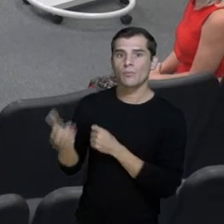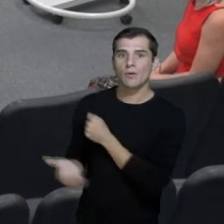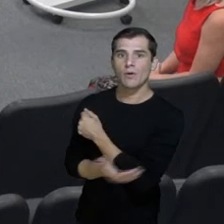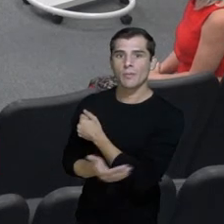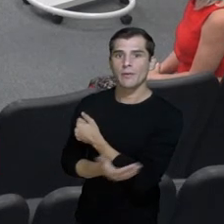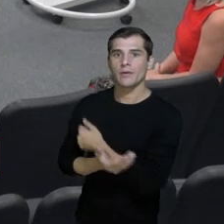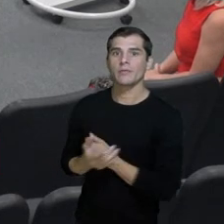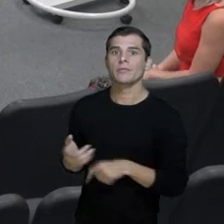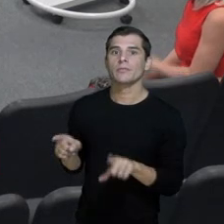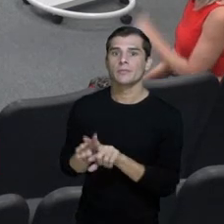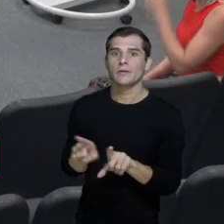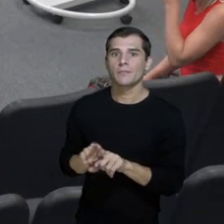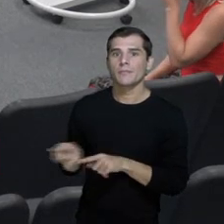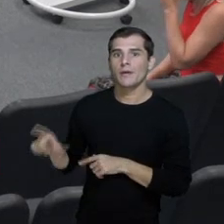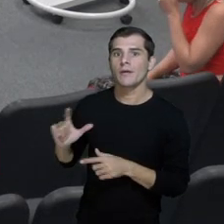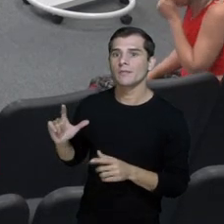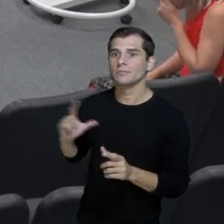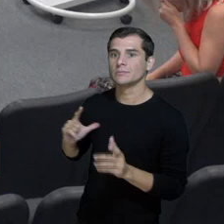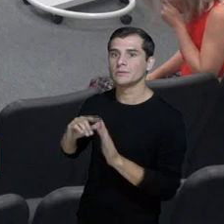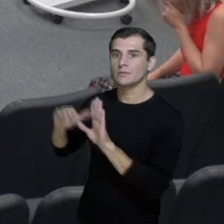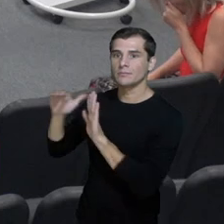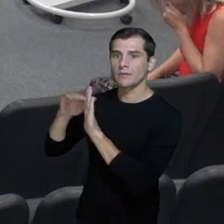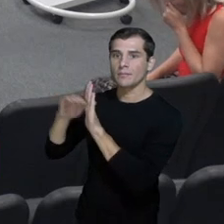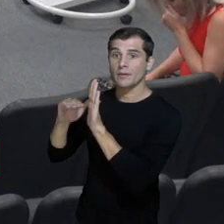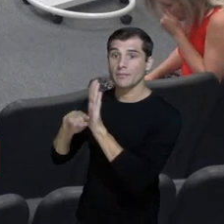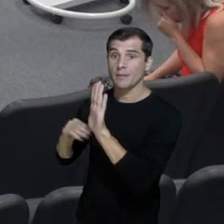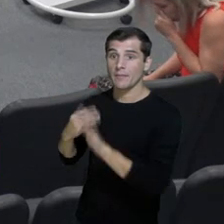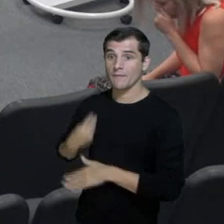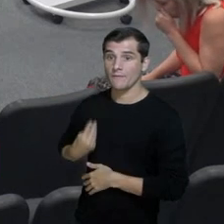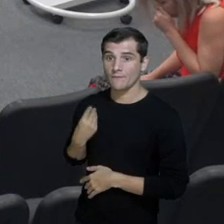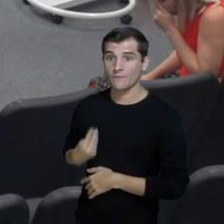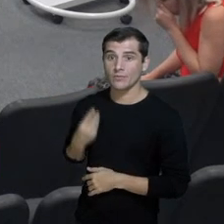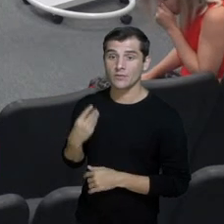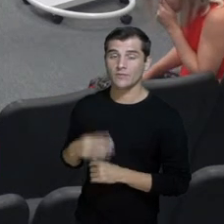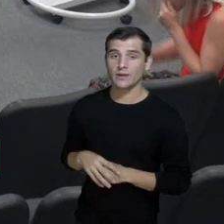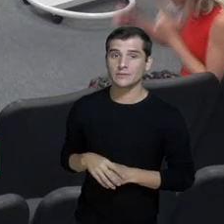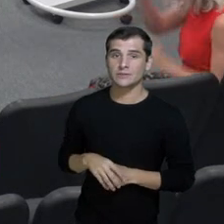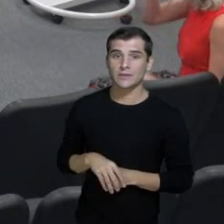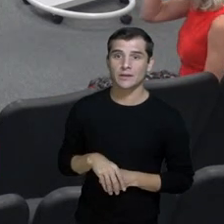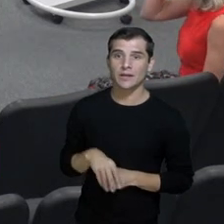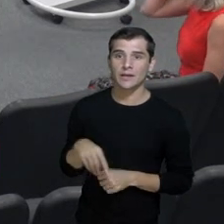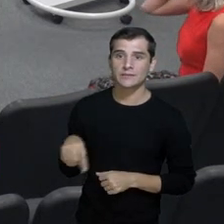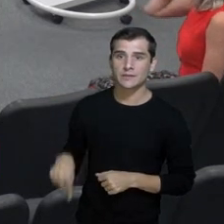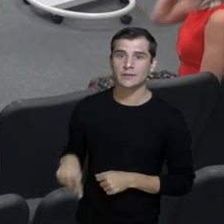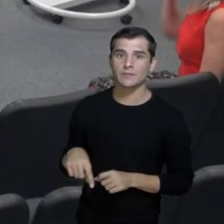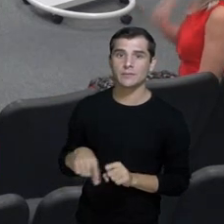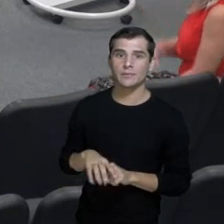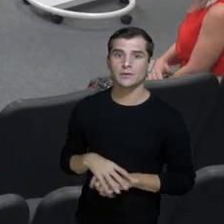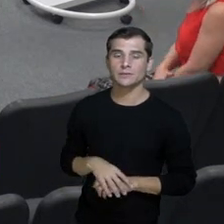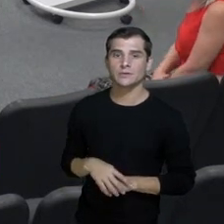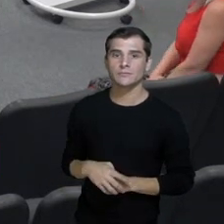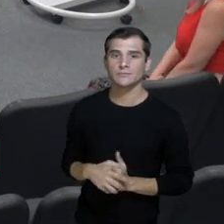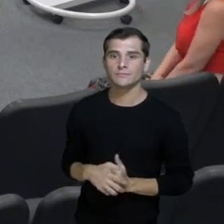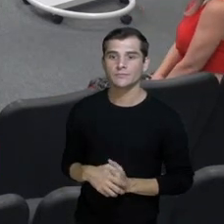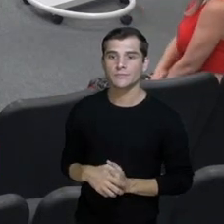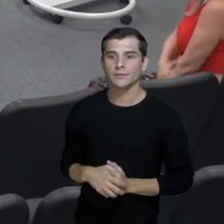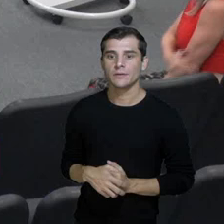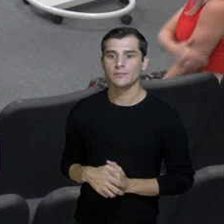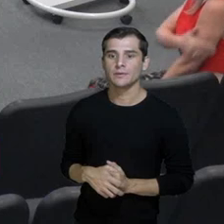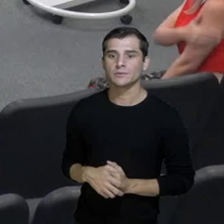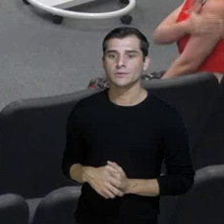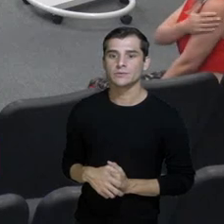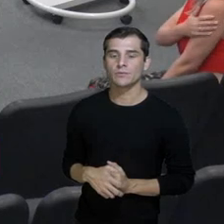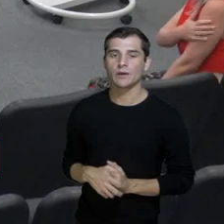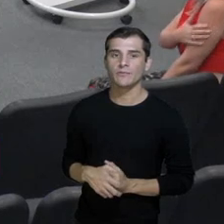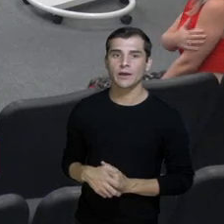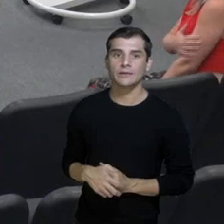classificada em níveis diversos então aqui a gente trata também da cultura e de processos né